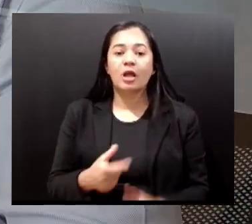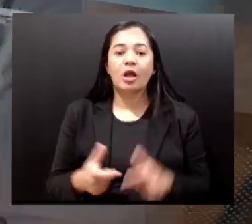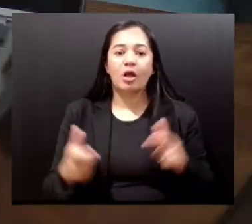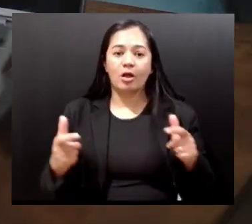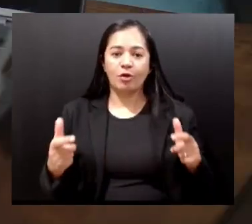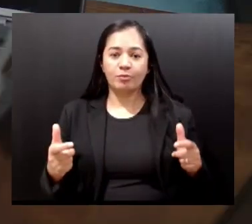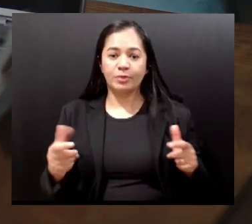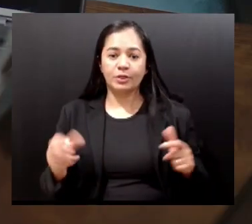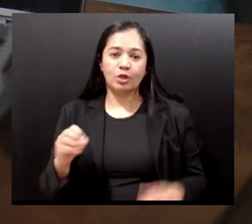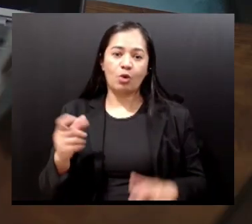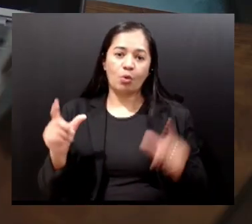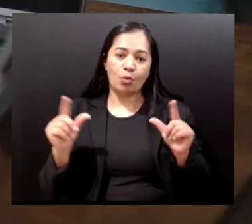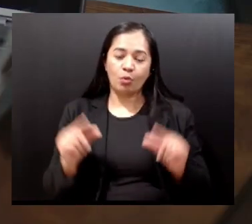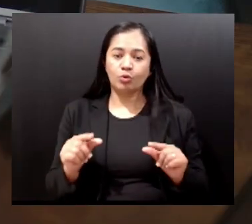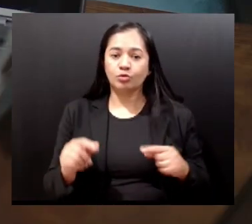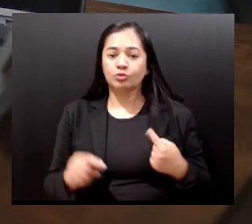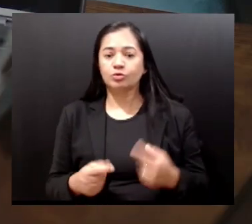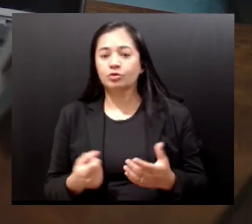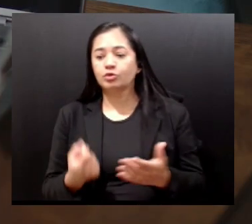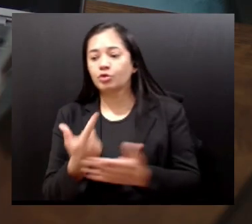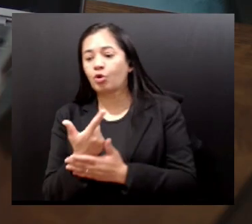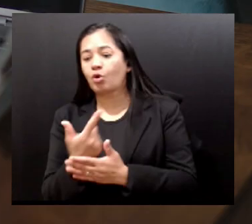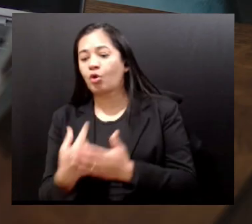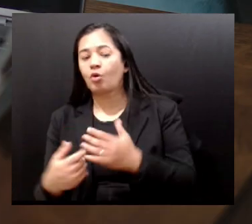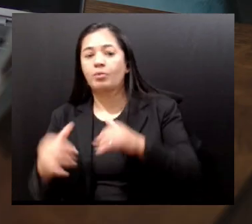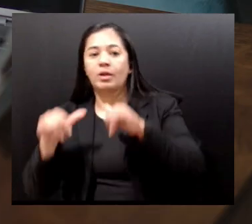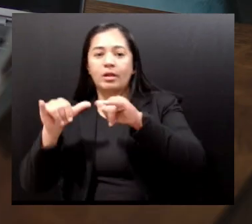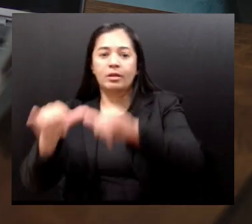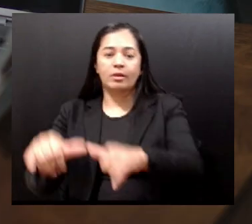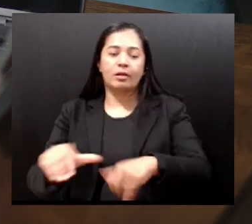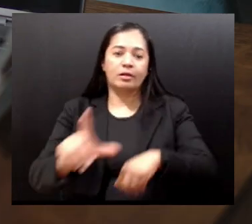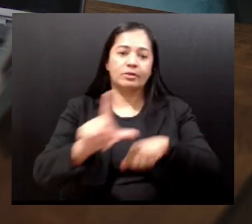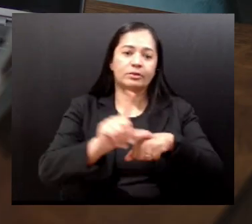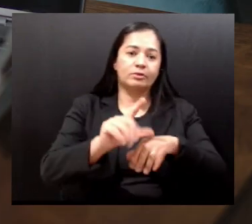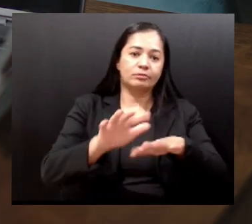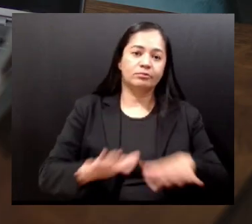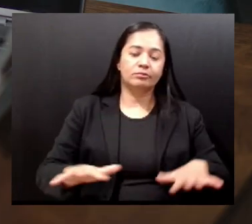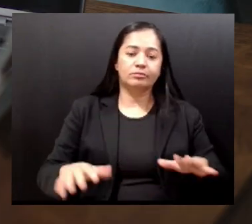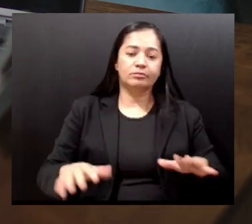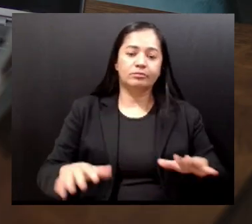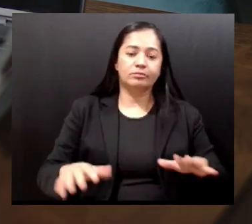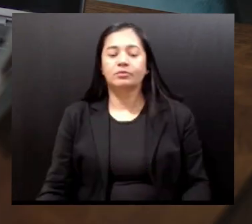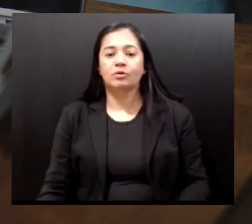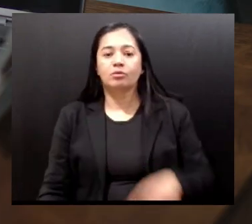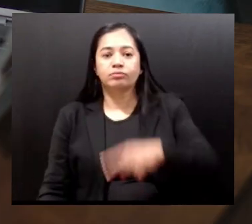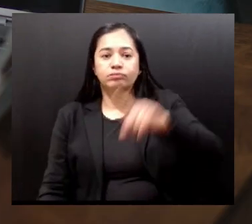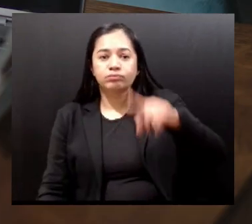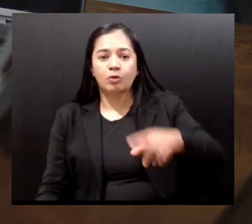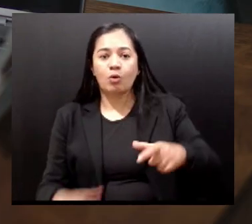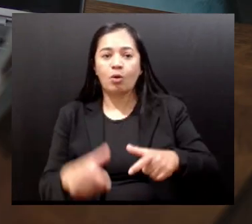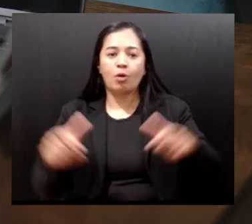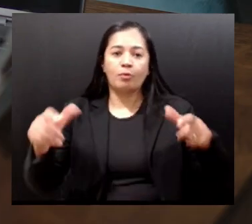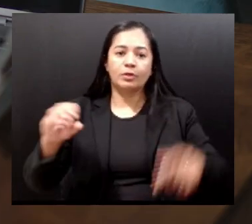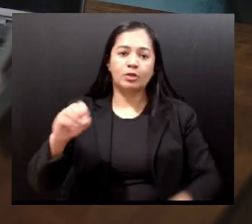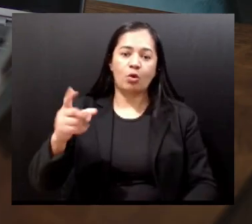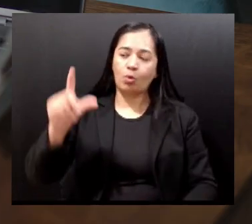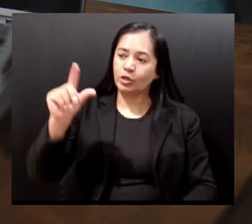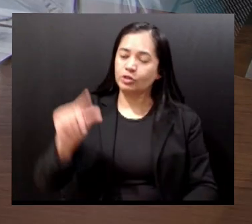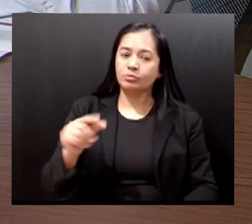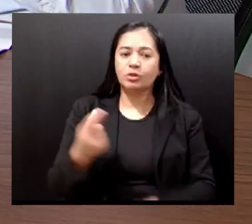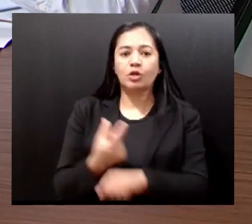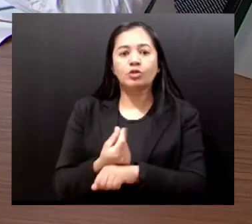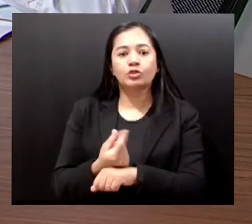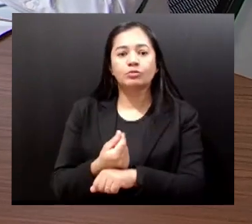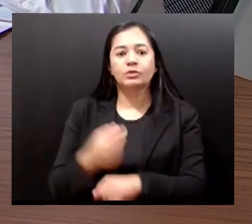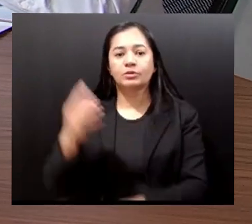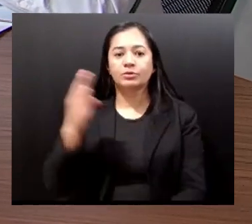no supermercado, nas lojas em gerais. É o índice que mede o aumento ou a redução de preços no Brasil. Então